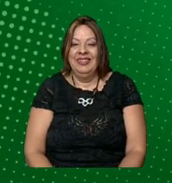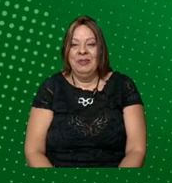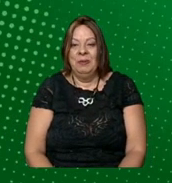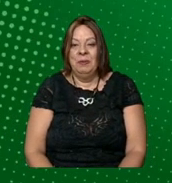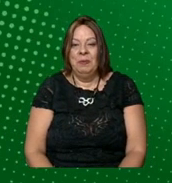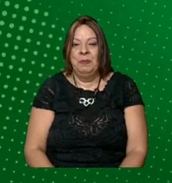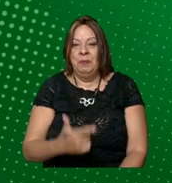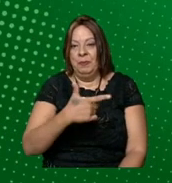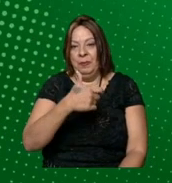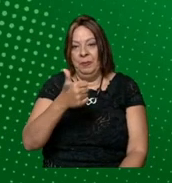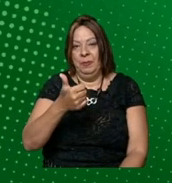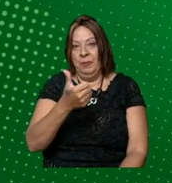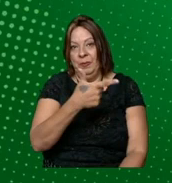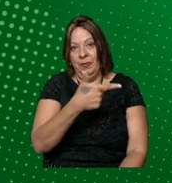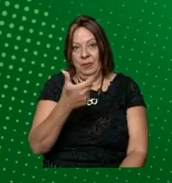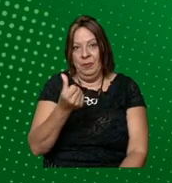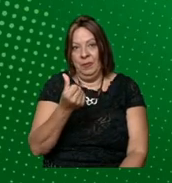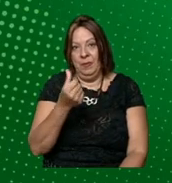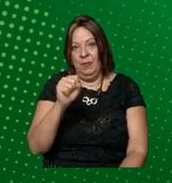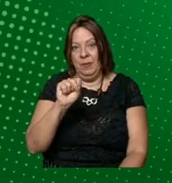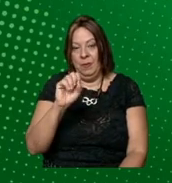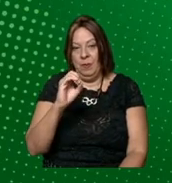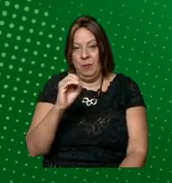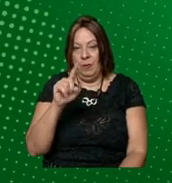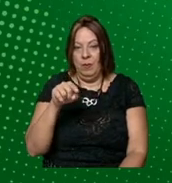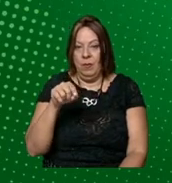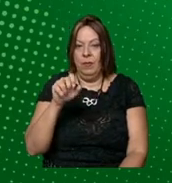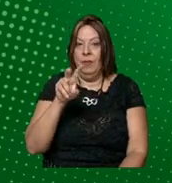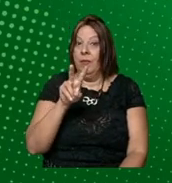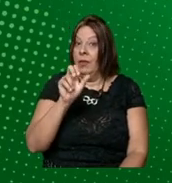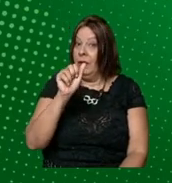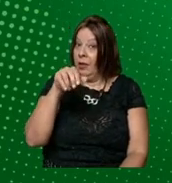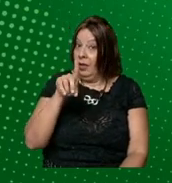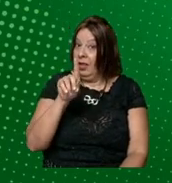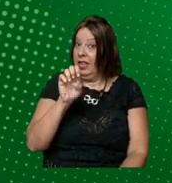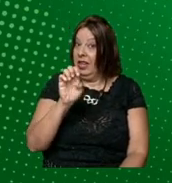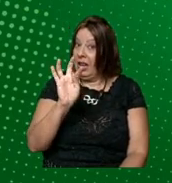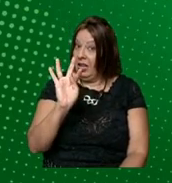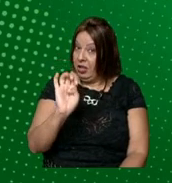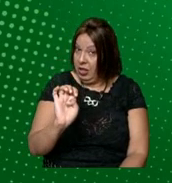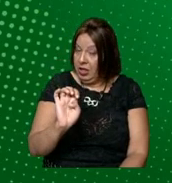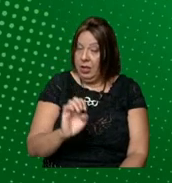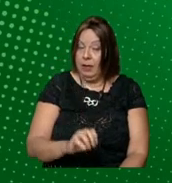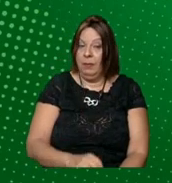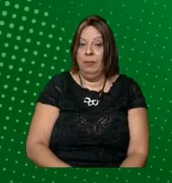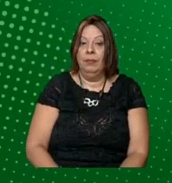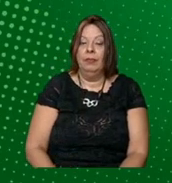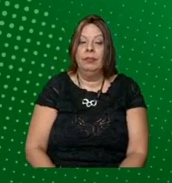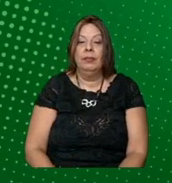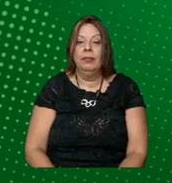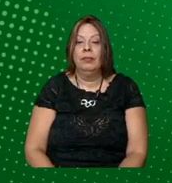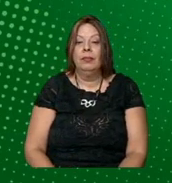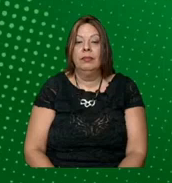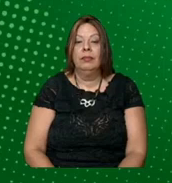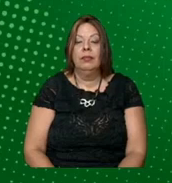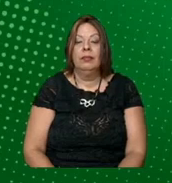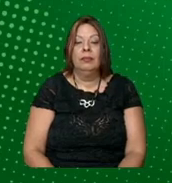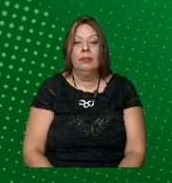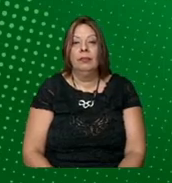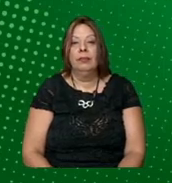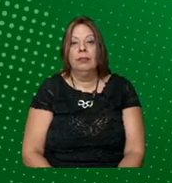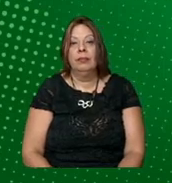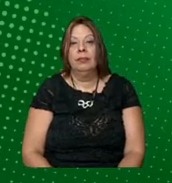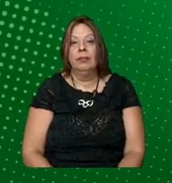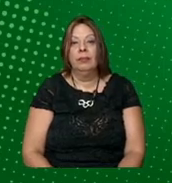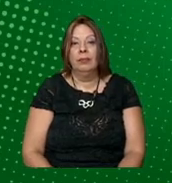Chegando 212680, saiu para Vandete, da cidade, acho que é Umbaúba. Isso. Garantiu com